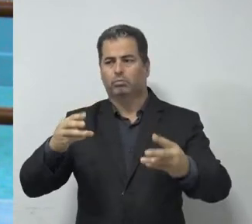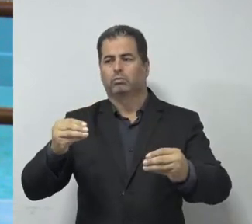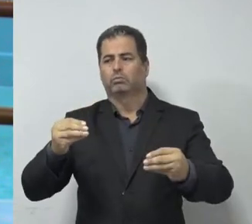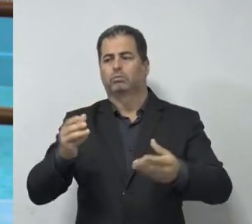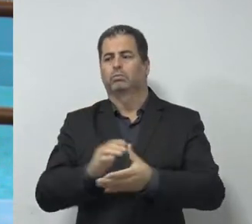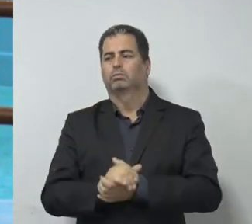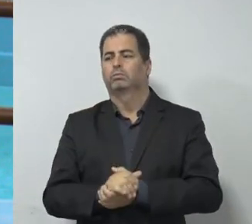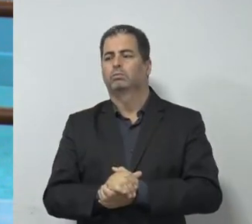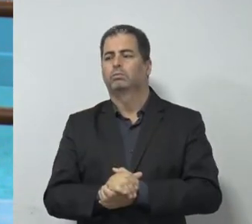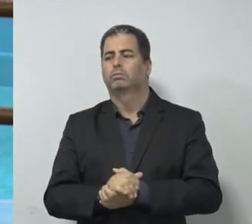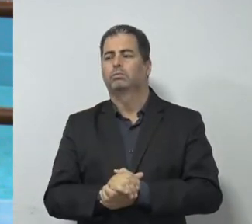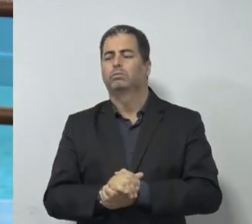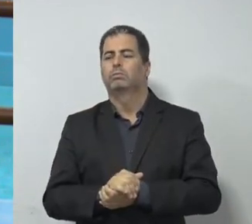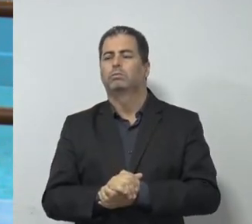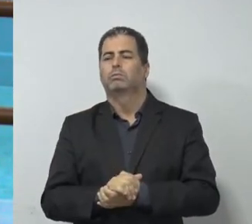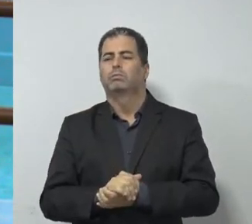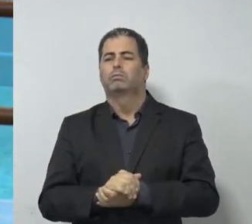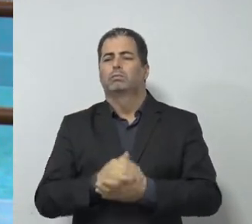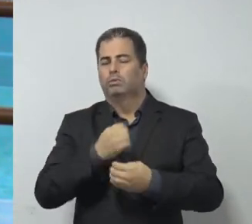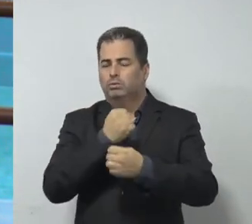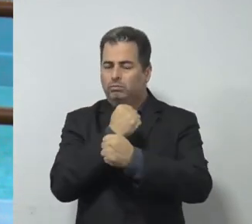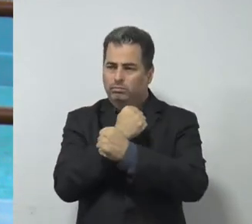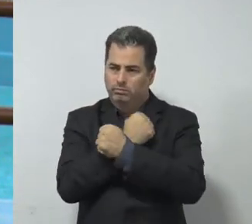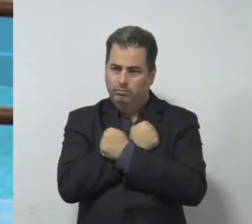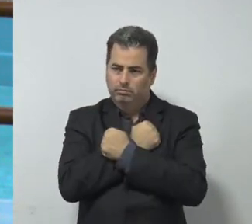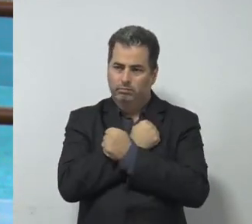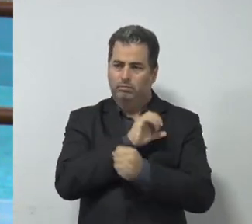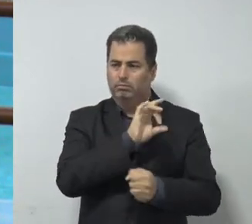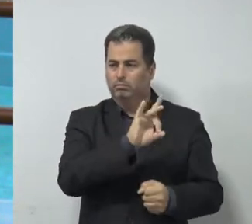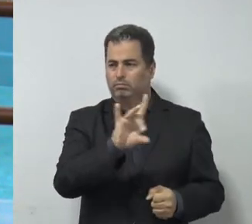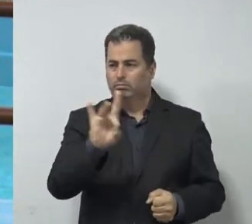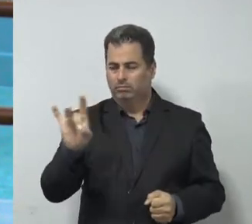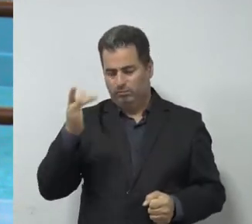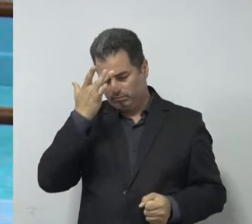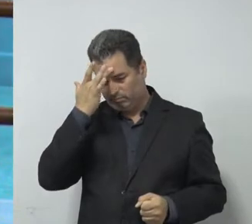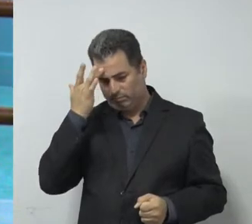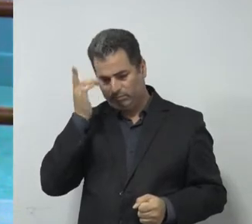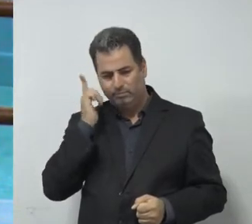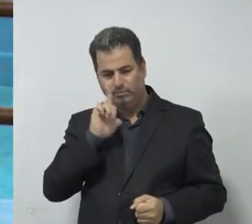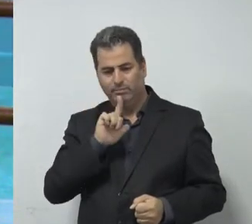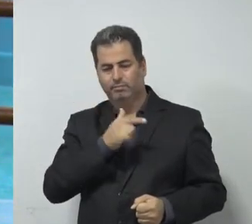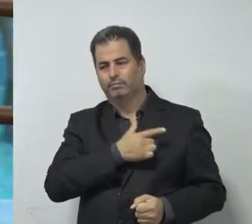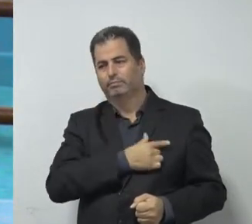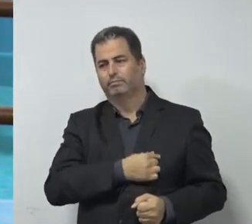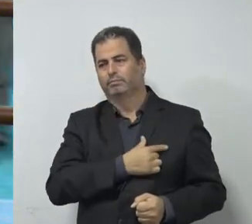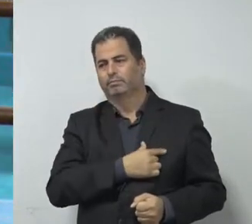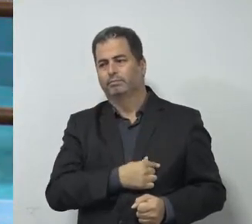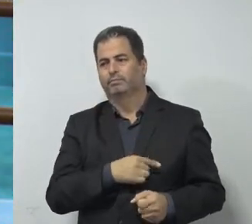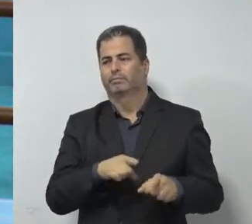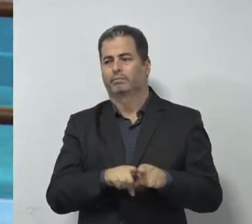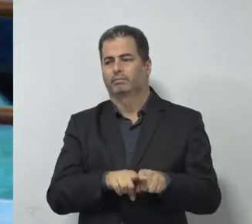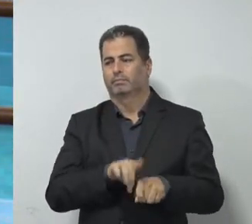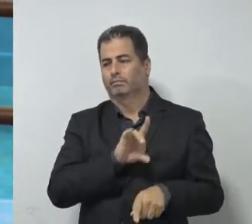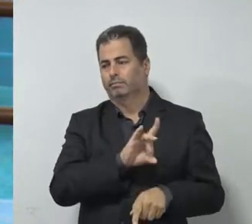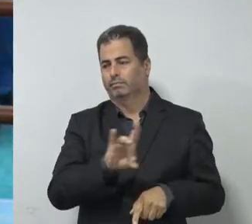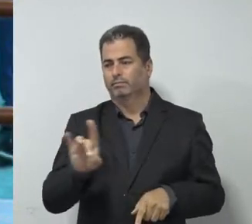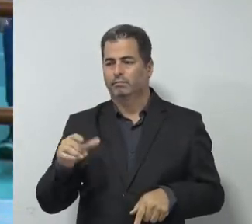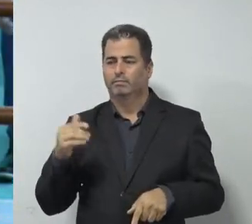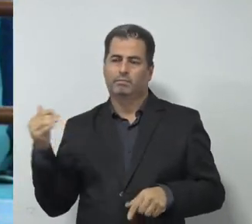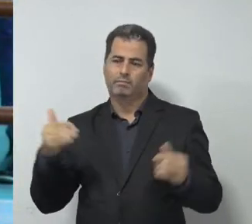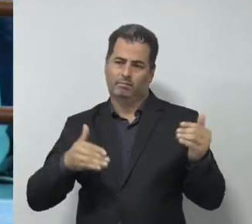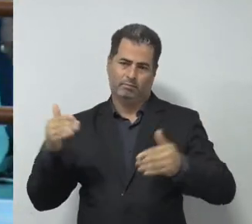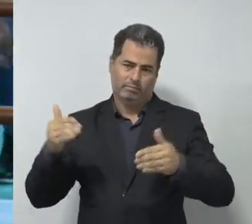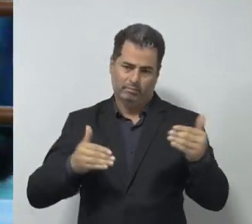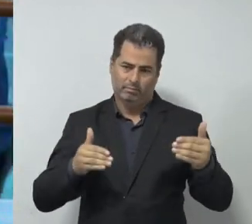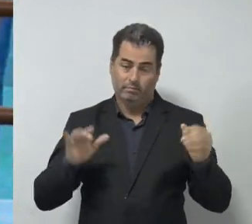atenção e um abraço a cada uma homenageada e a cada uma aqui presente e, em especial,